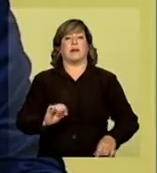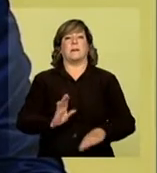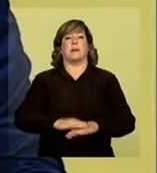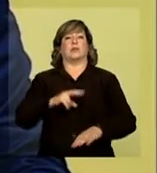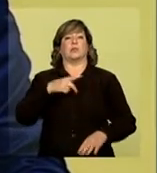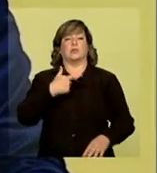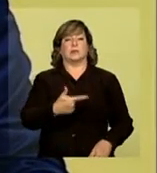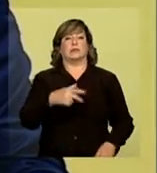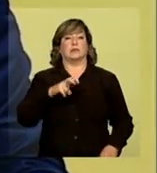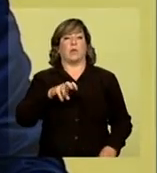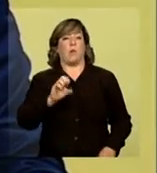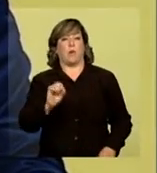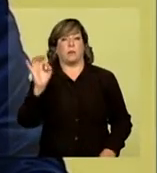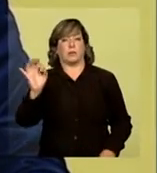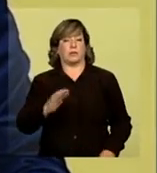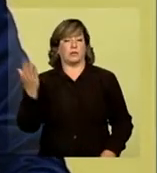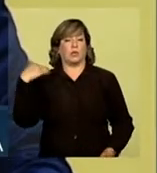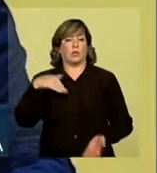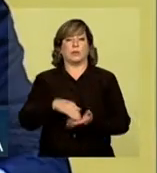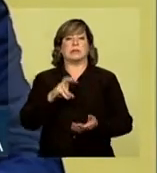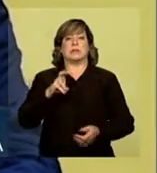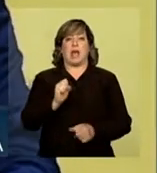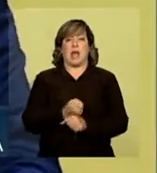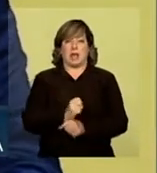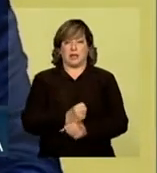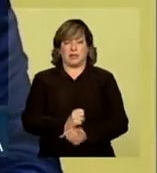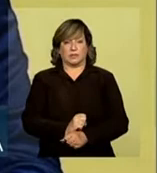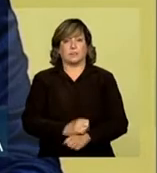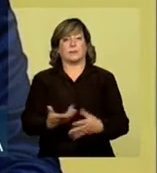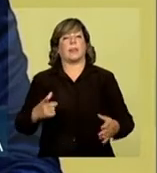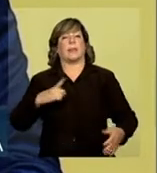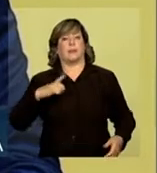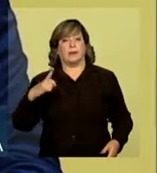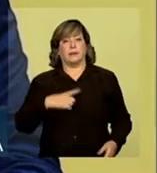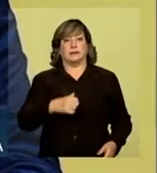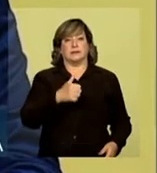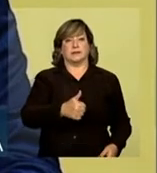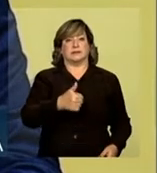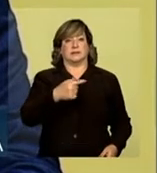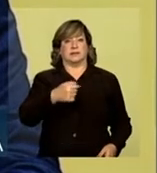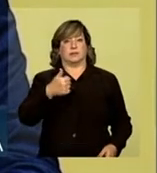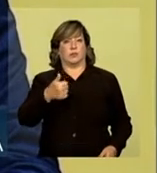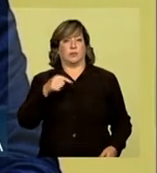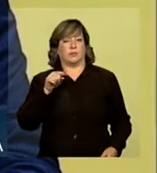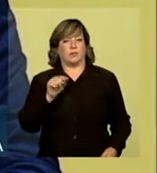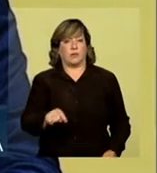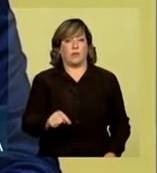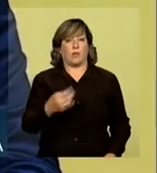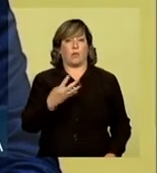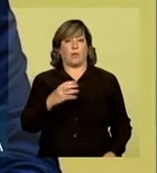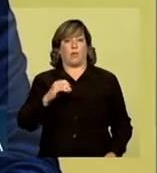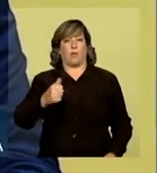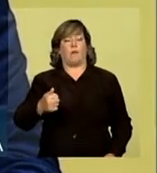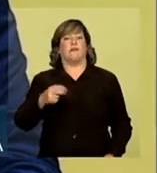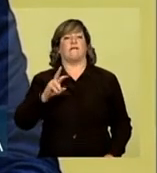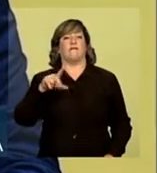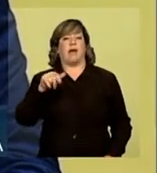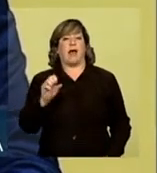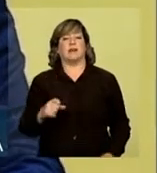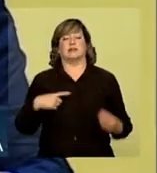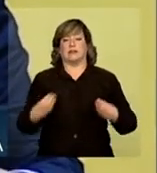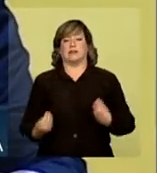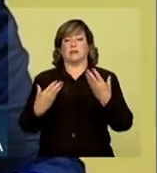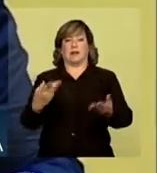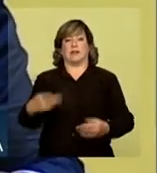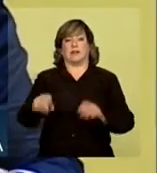de 258 por cento nesses cinco anos Então temos 171.401 vagas ofertadas no